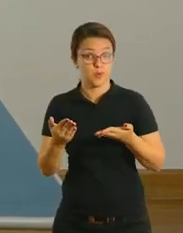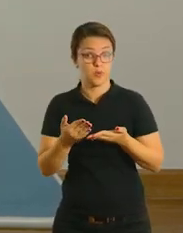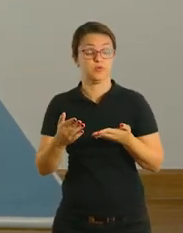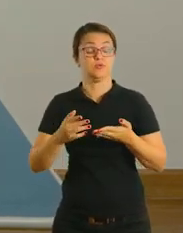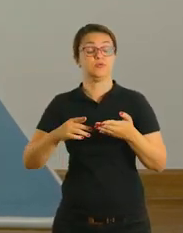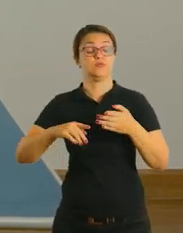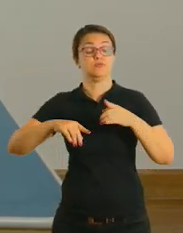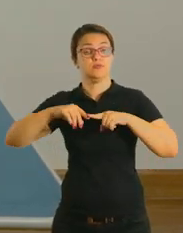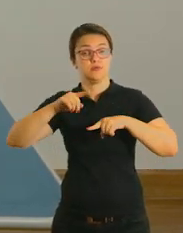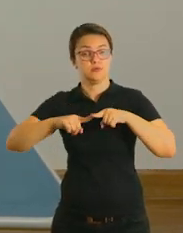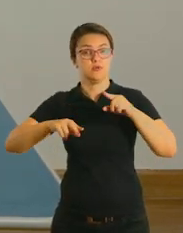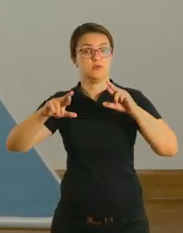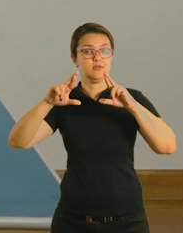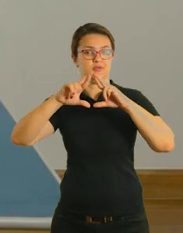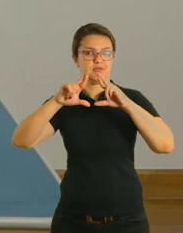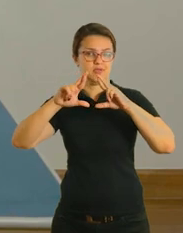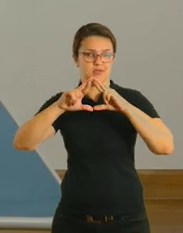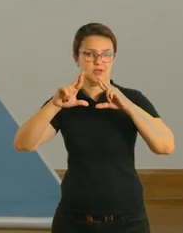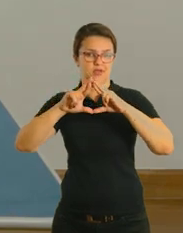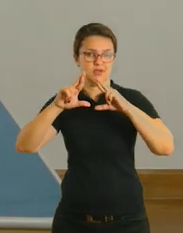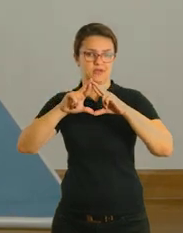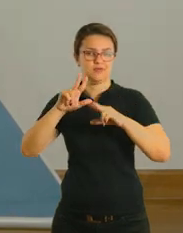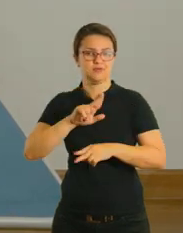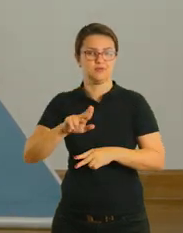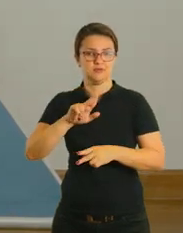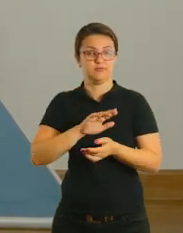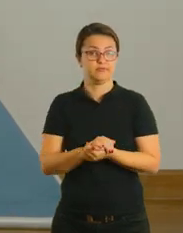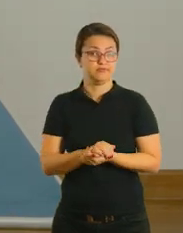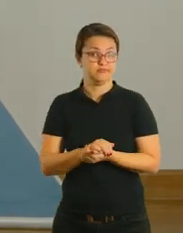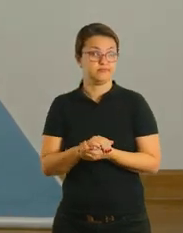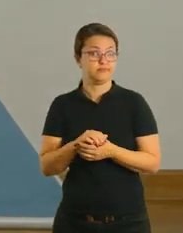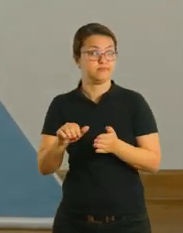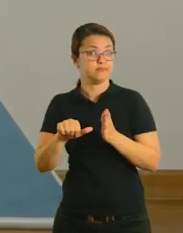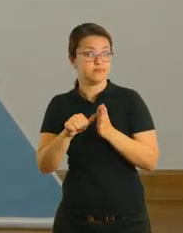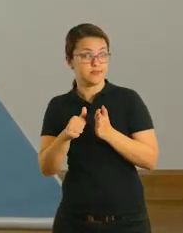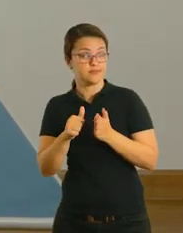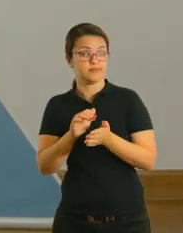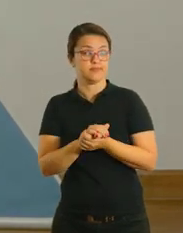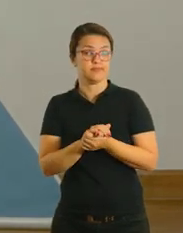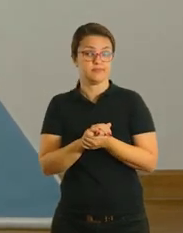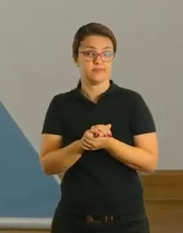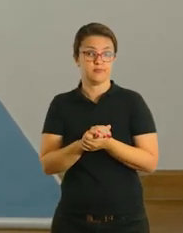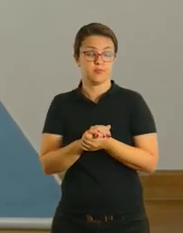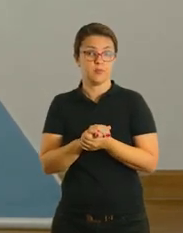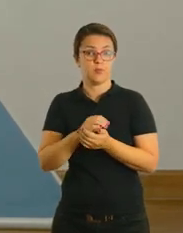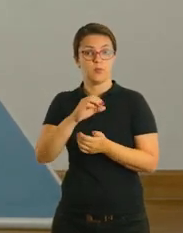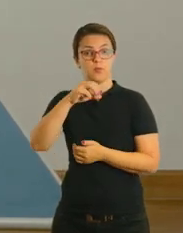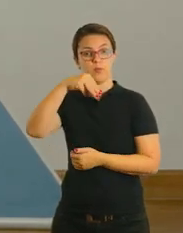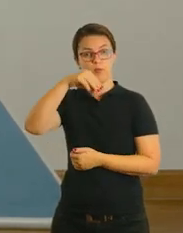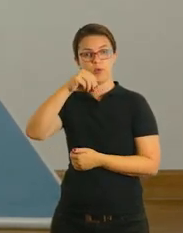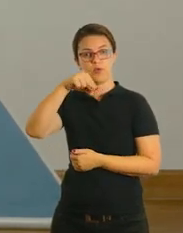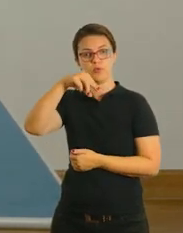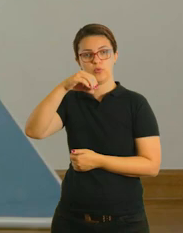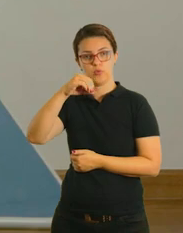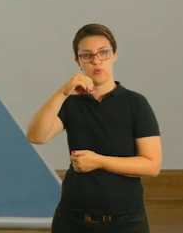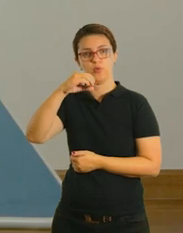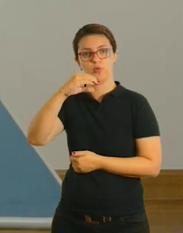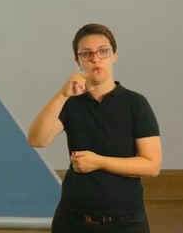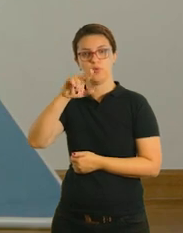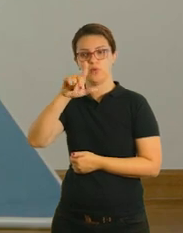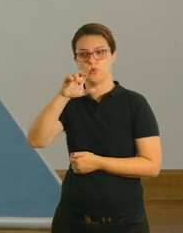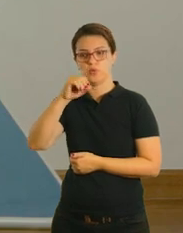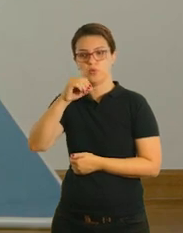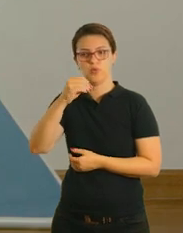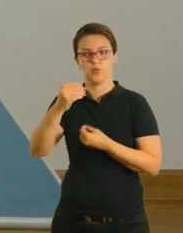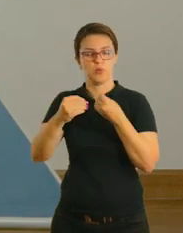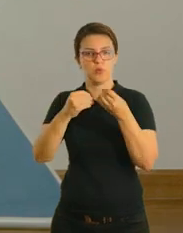material reciclado. Em primeiro lugar, vou começar com vocês fazer um monóculo. Aqui está